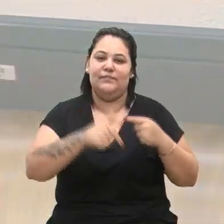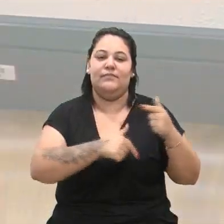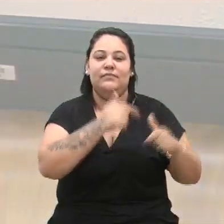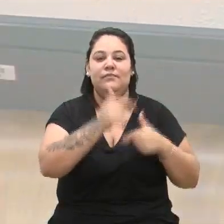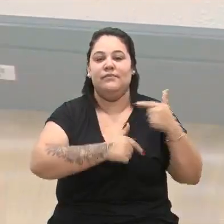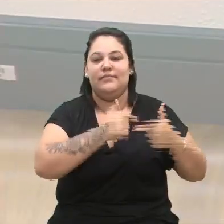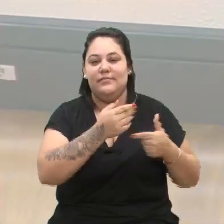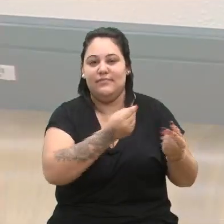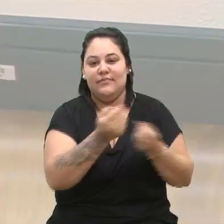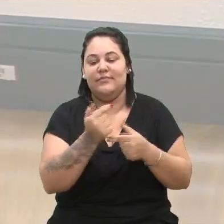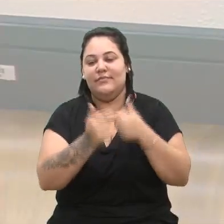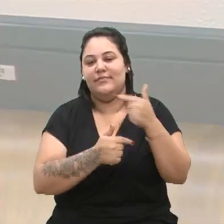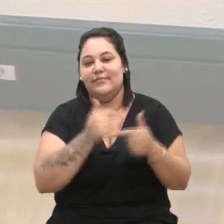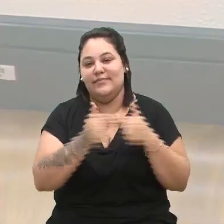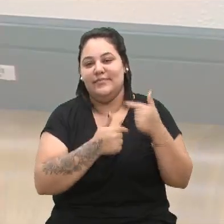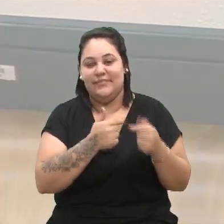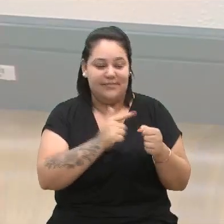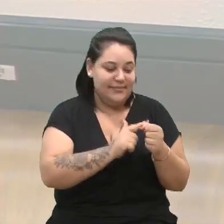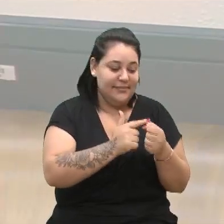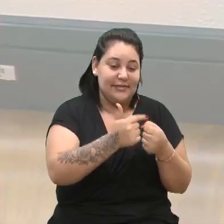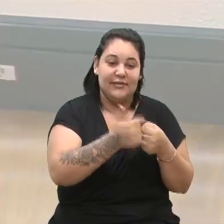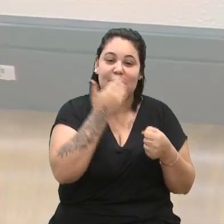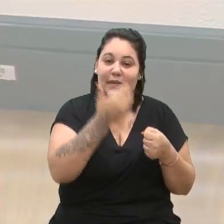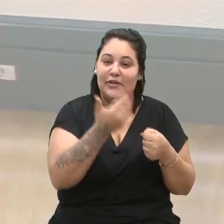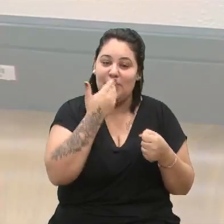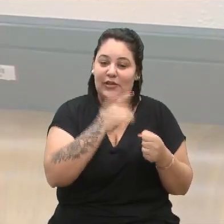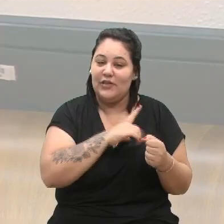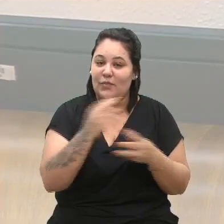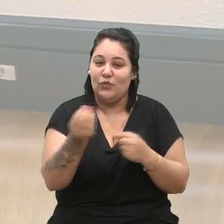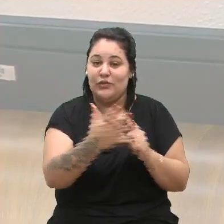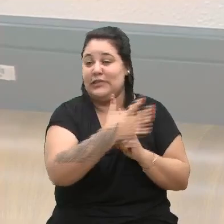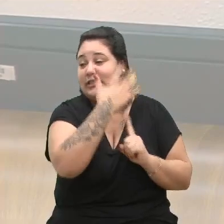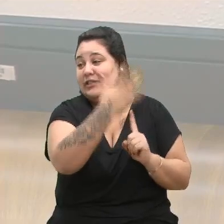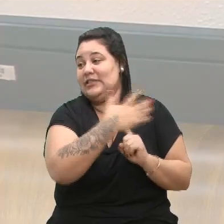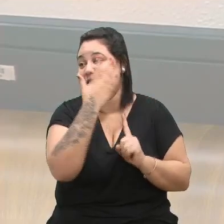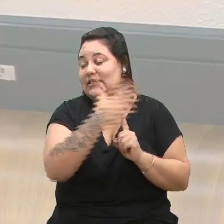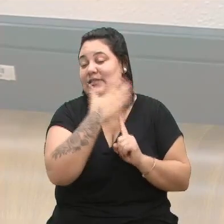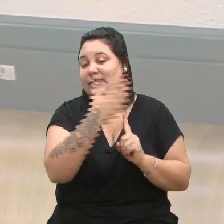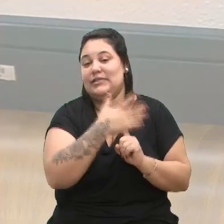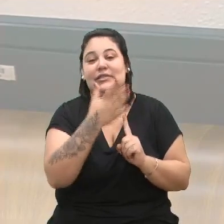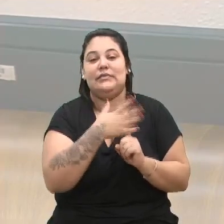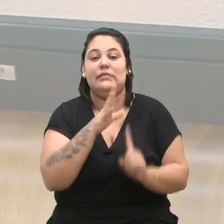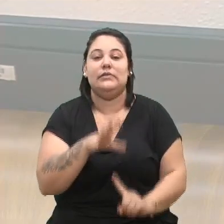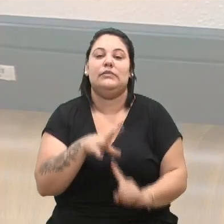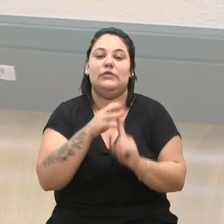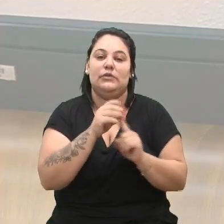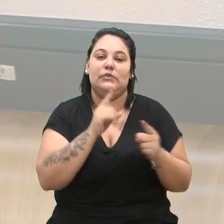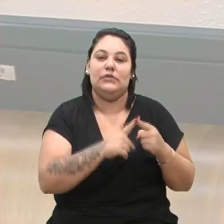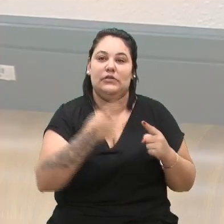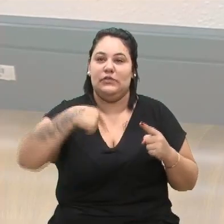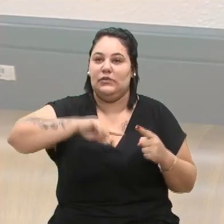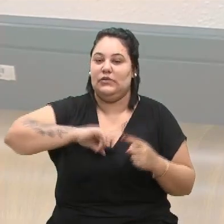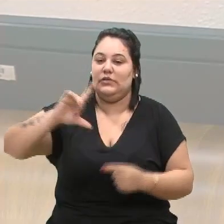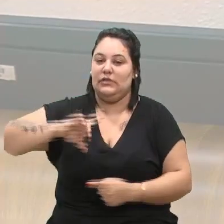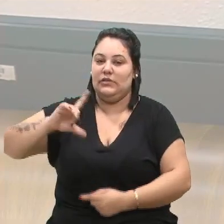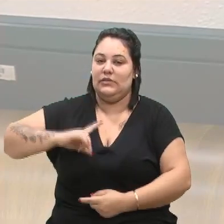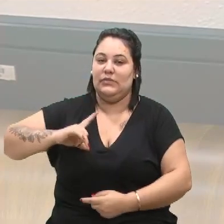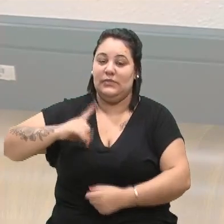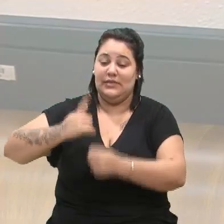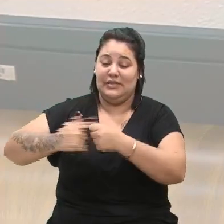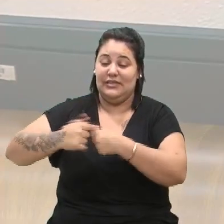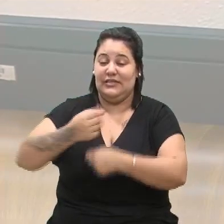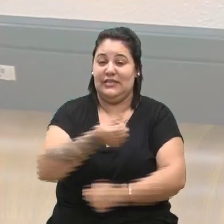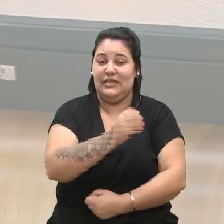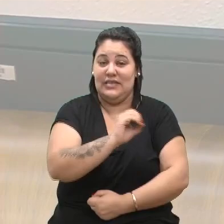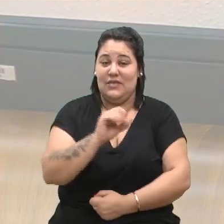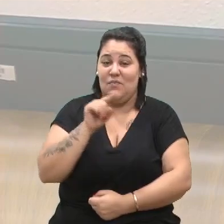e a cidade nos pede muito, nos procura muito, principalmente que nós temos uma cidade de 600 mil habitantes,